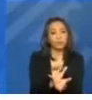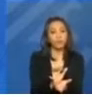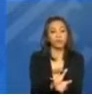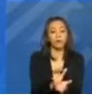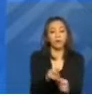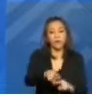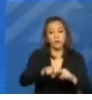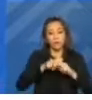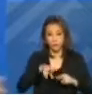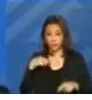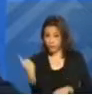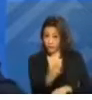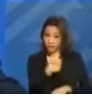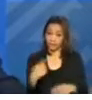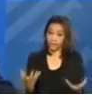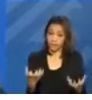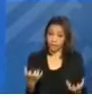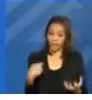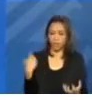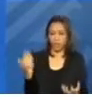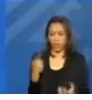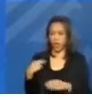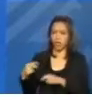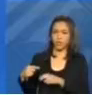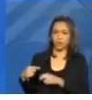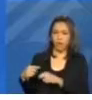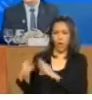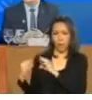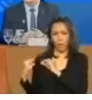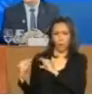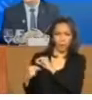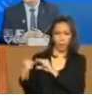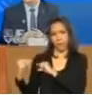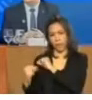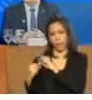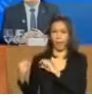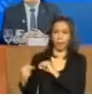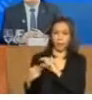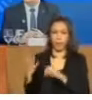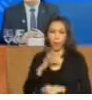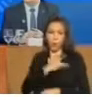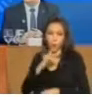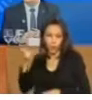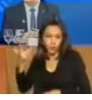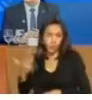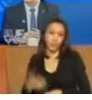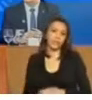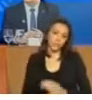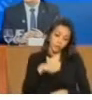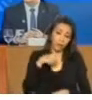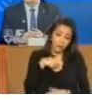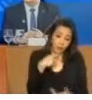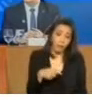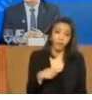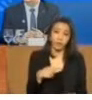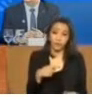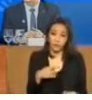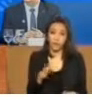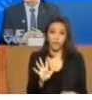nós queremos, e a gente conversando aqui com o Onyx, há uma dúvida, mas provavelmente não